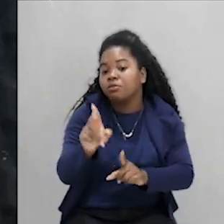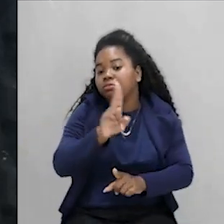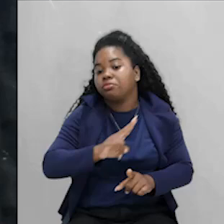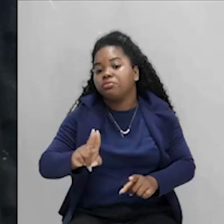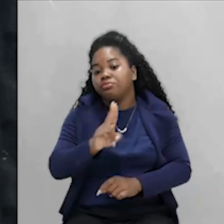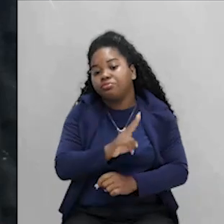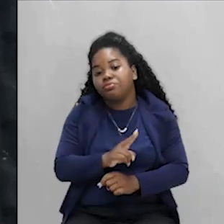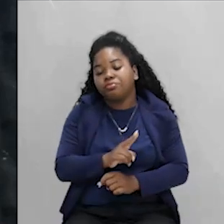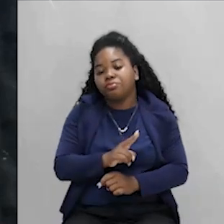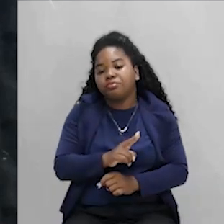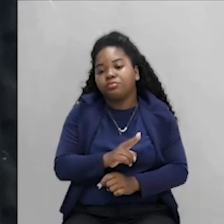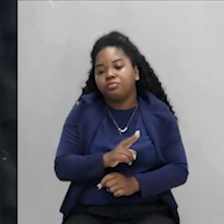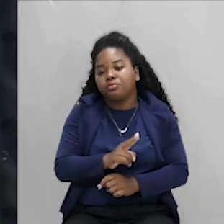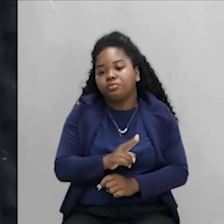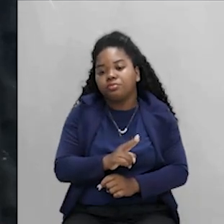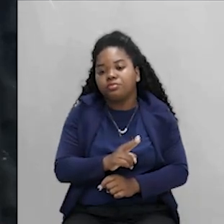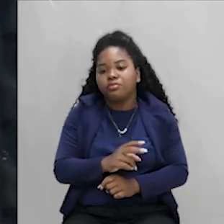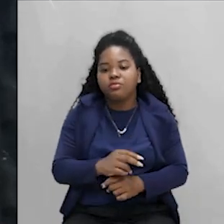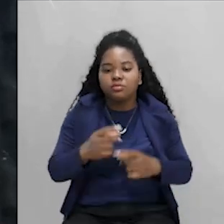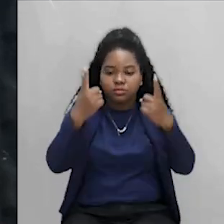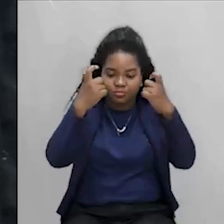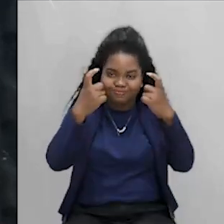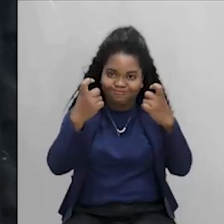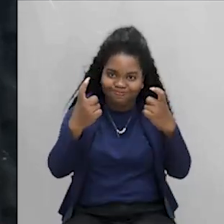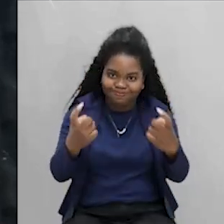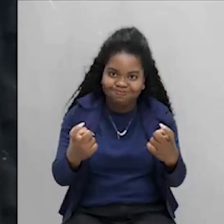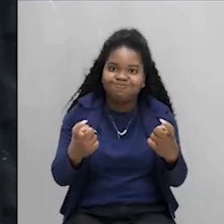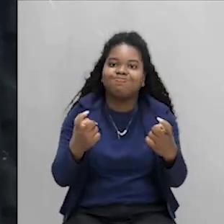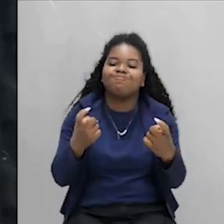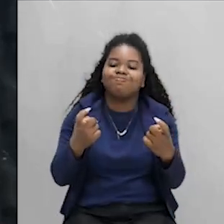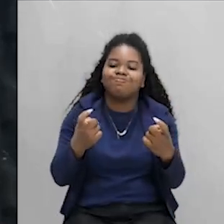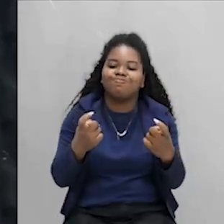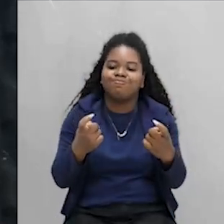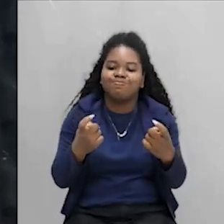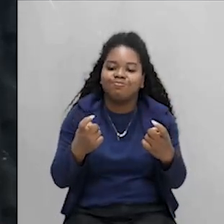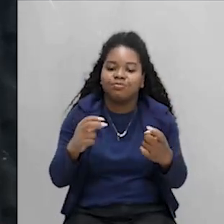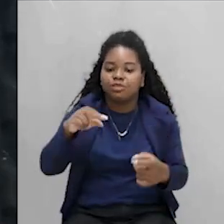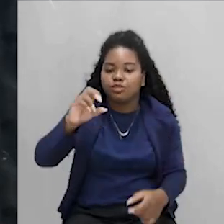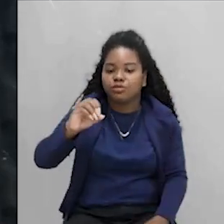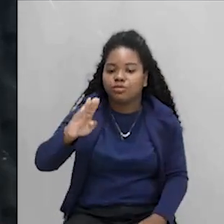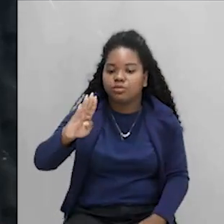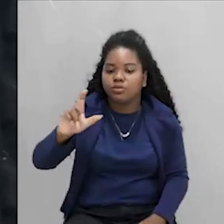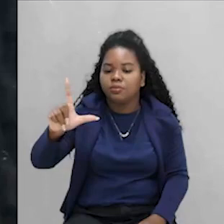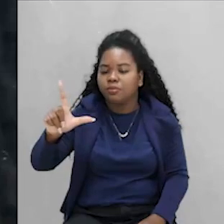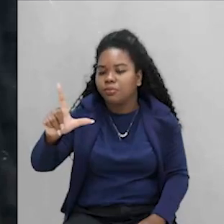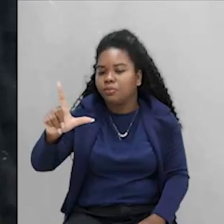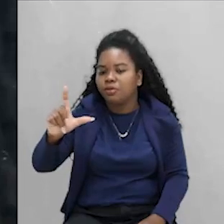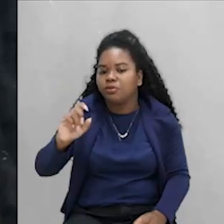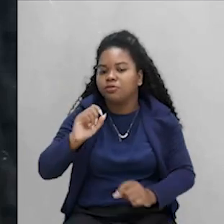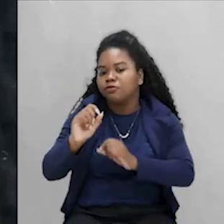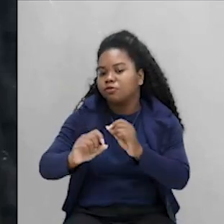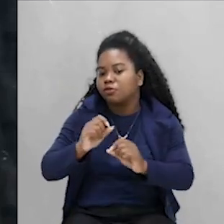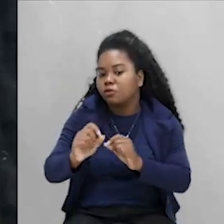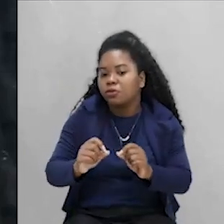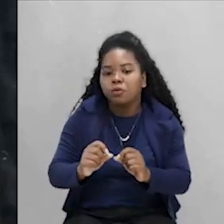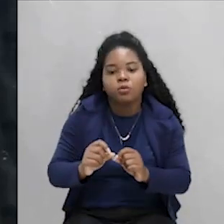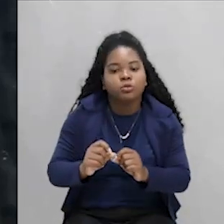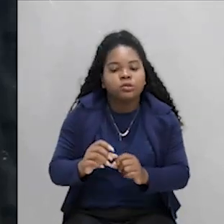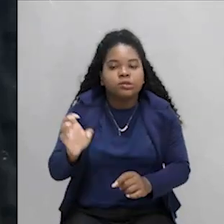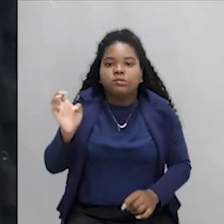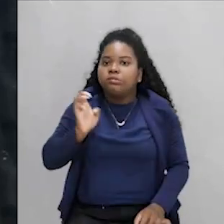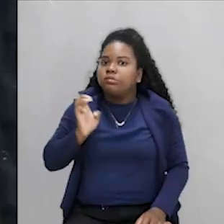na Dinamite como um instrumento de guerra por causa da Dinamite o Nobel ele ficou assim milionário na verdade ficou